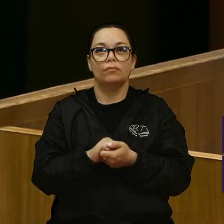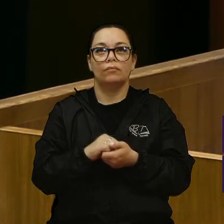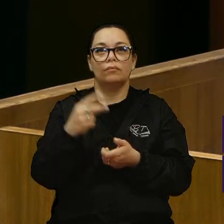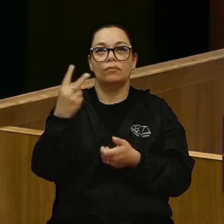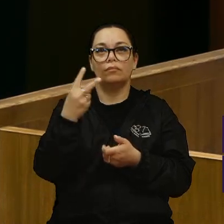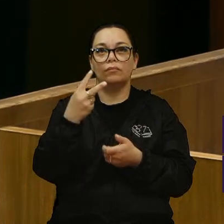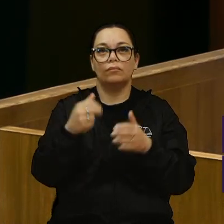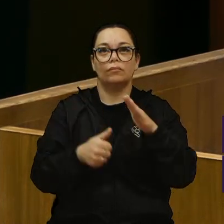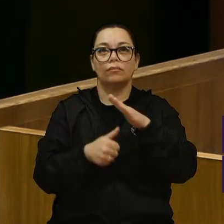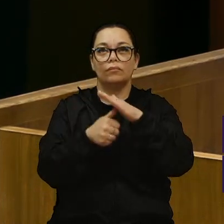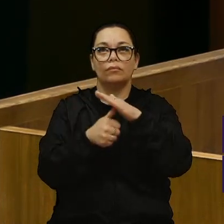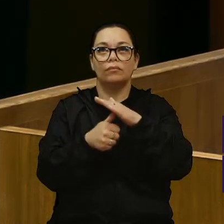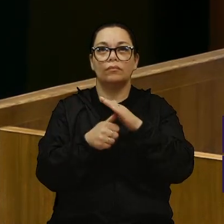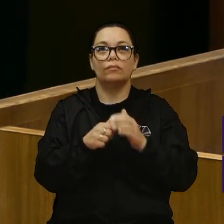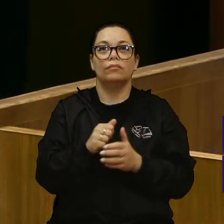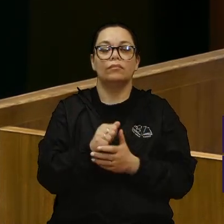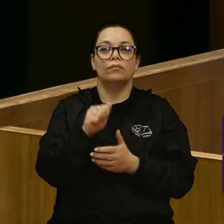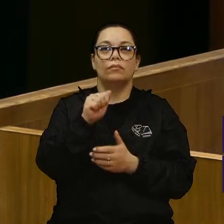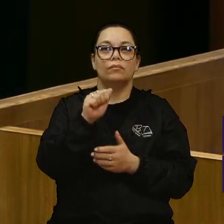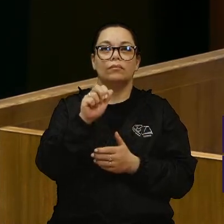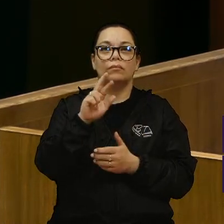Vice-reitor, Asdrubal Falavinha.